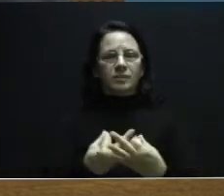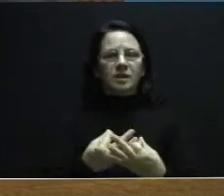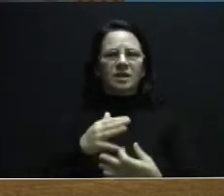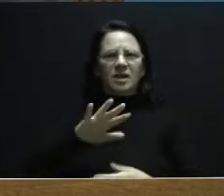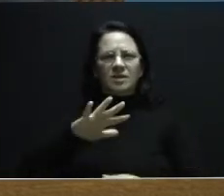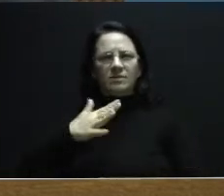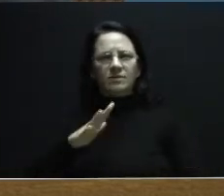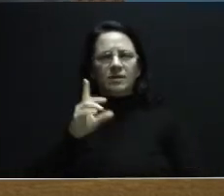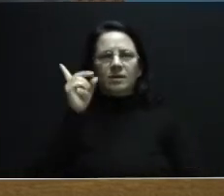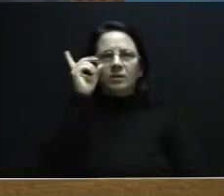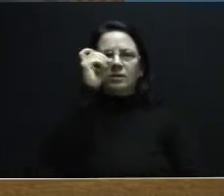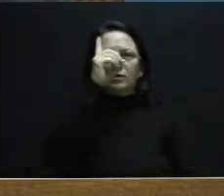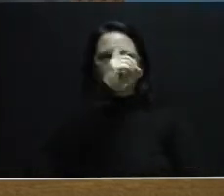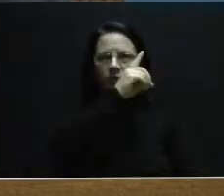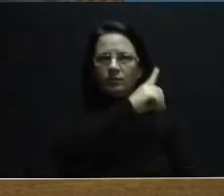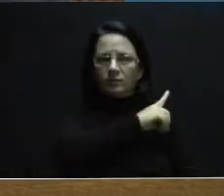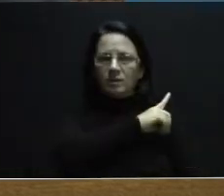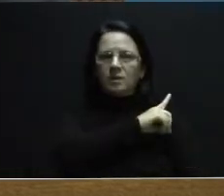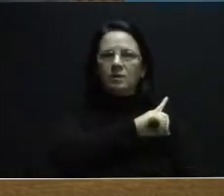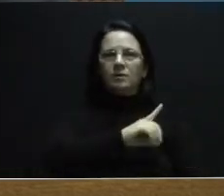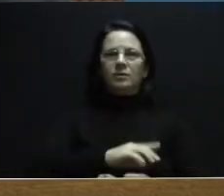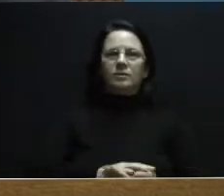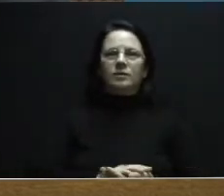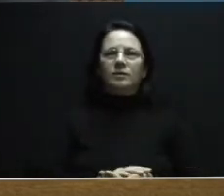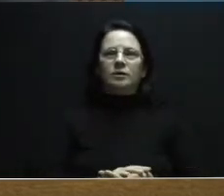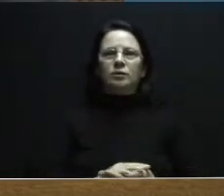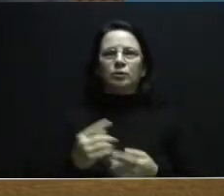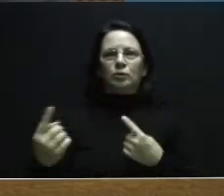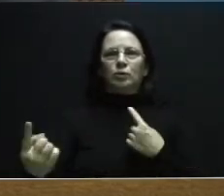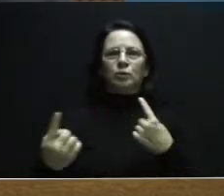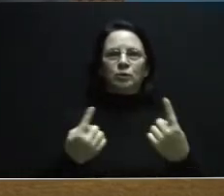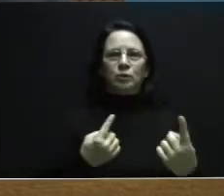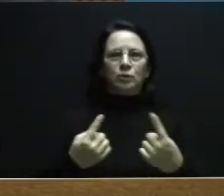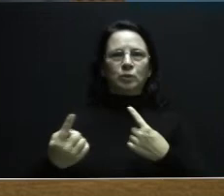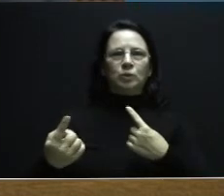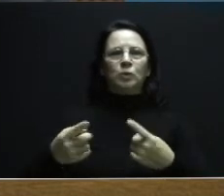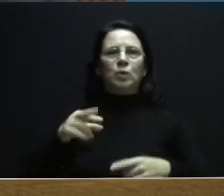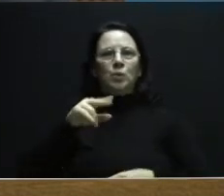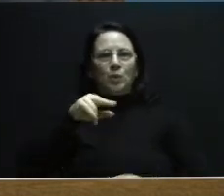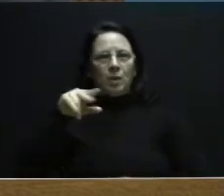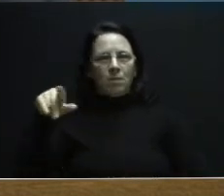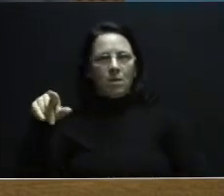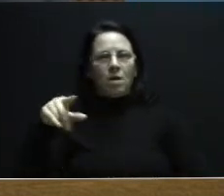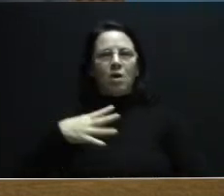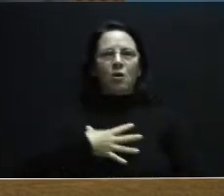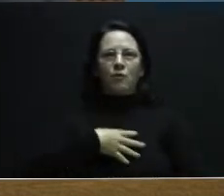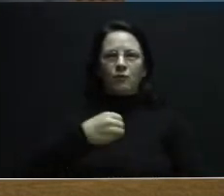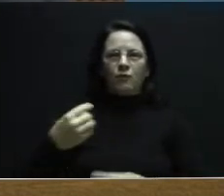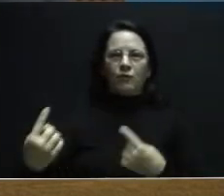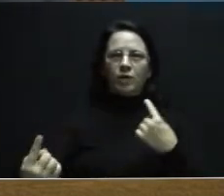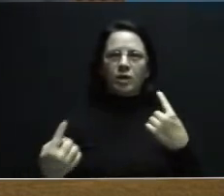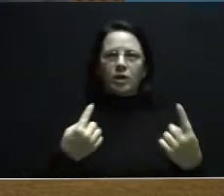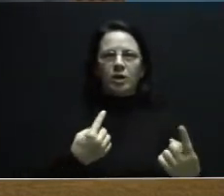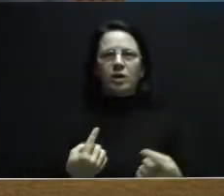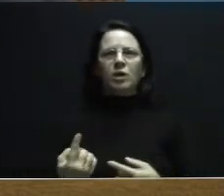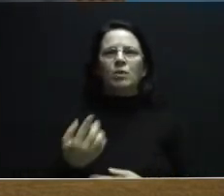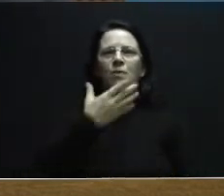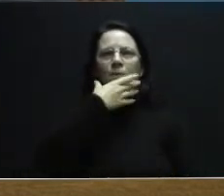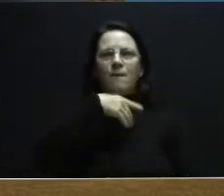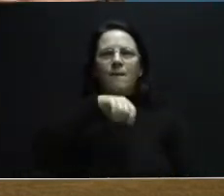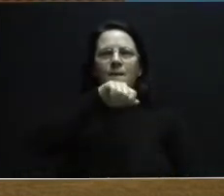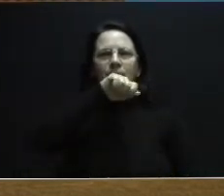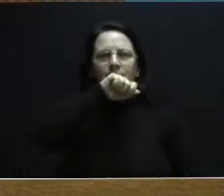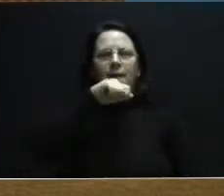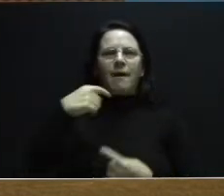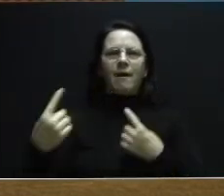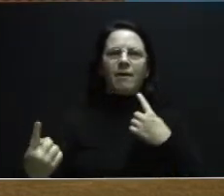sinal, em muitos momentos é difícil, relação com o irmão, relação com os pais, relação com os filhos, com esposas, com tios, com